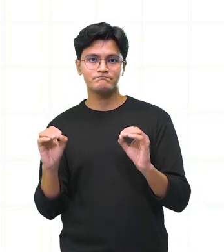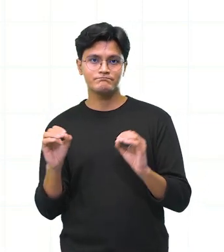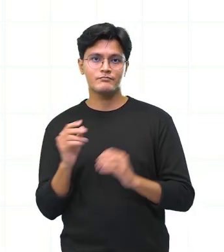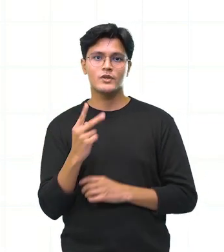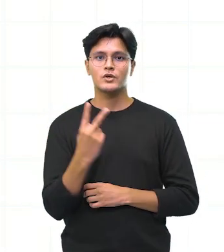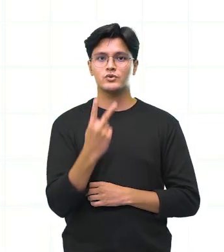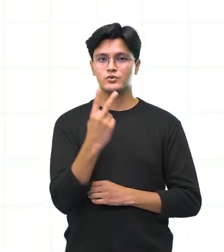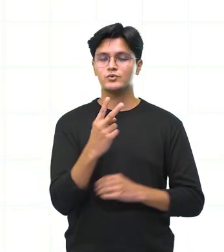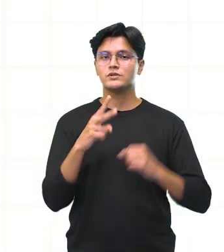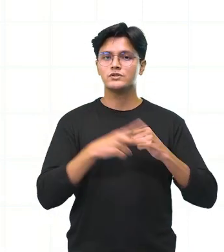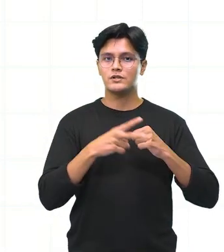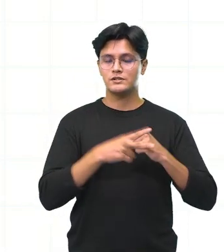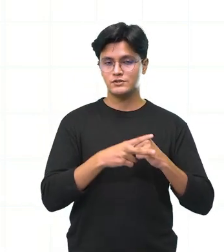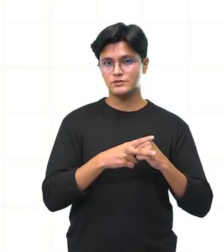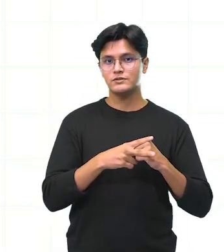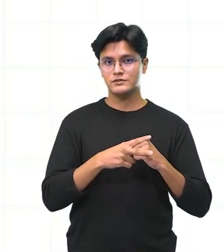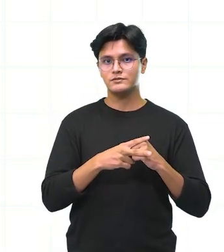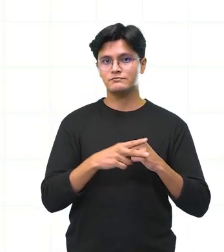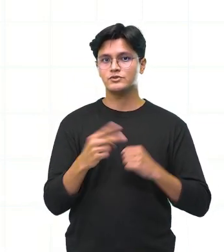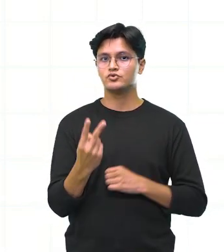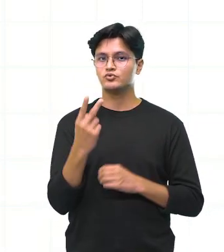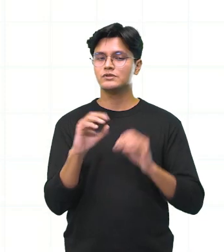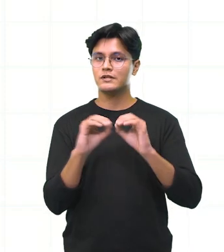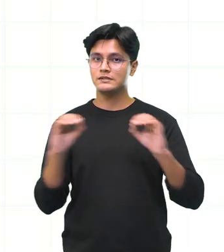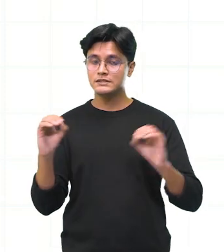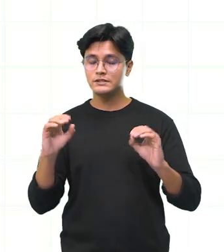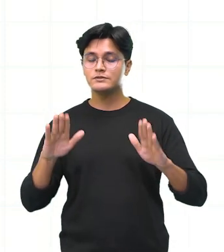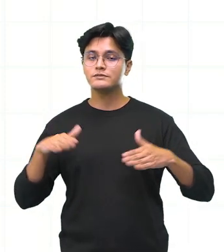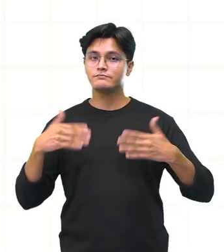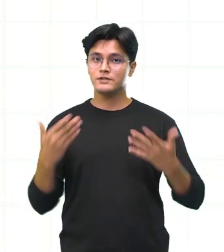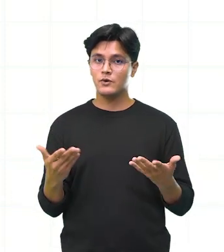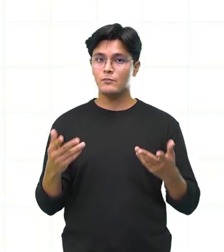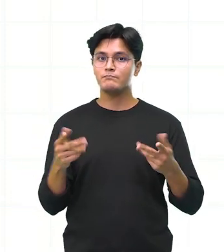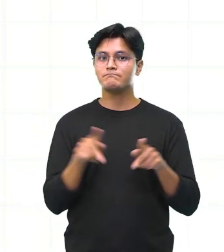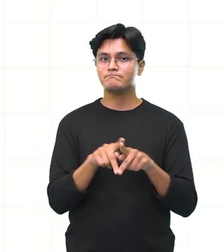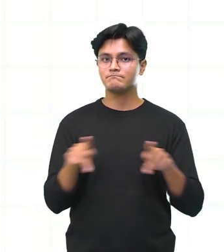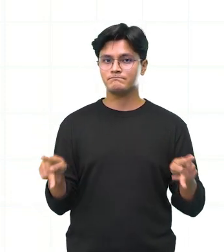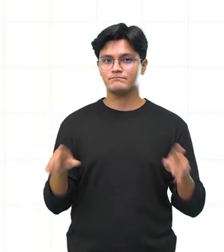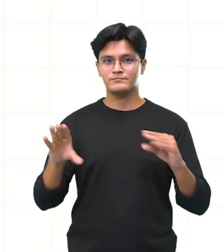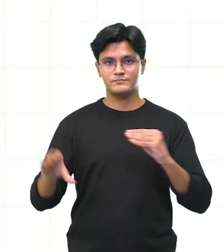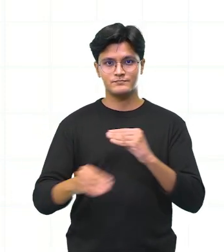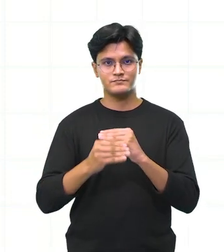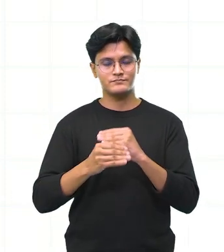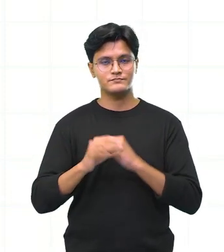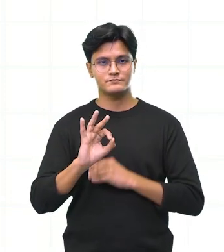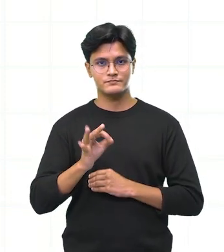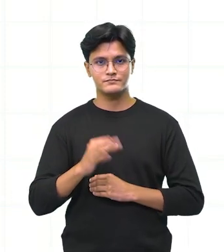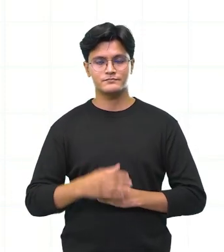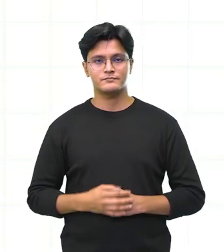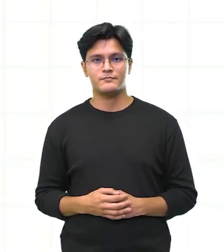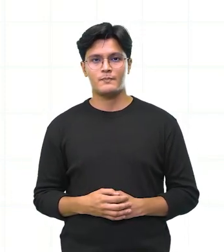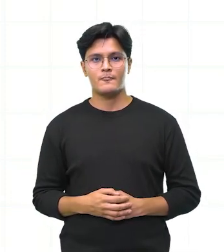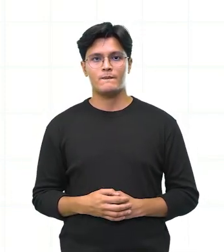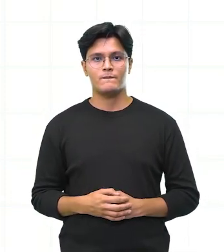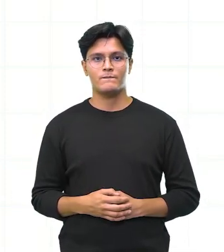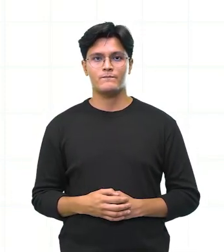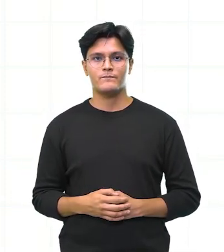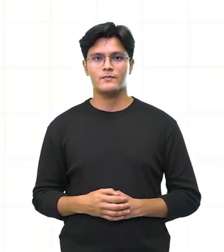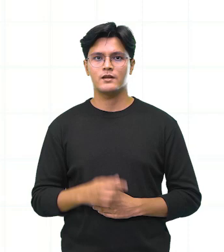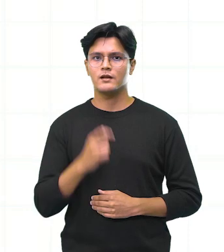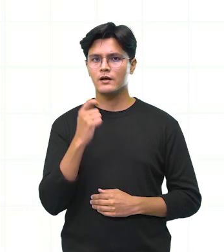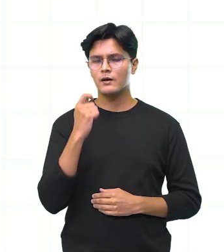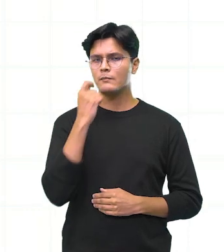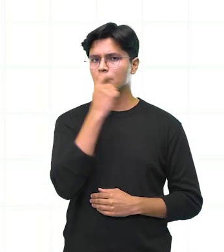ter um período composto. Ok? Não sei quantos